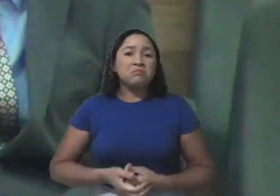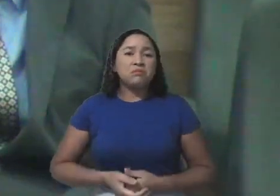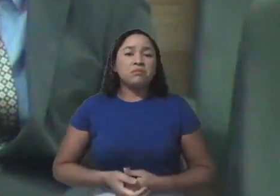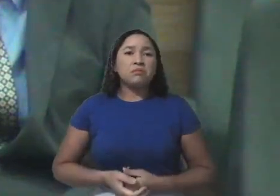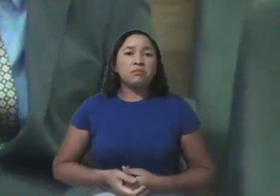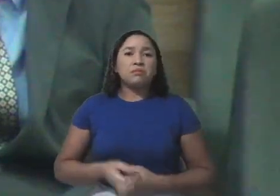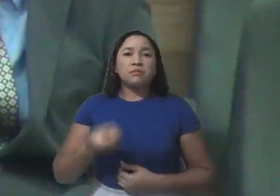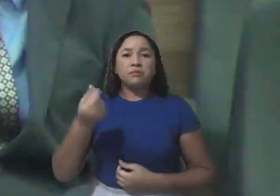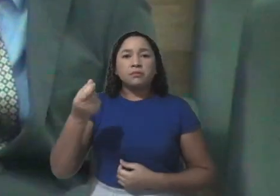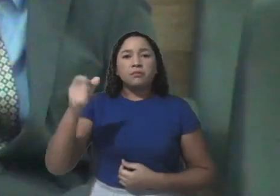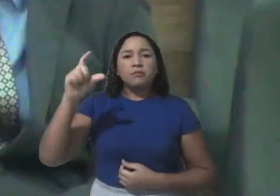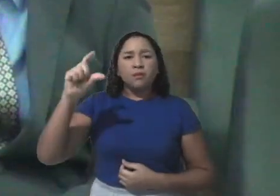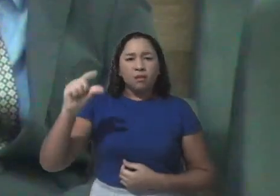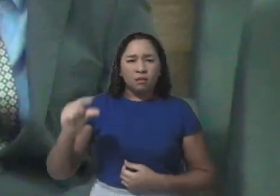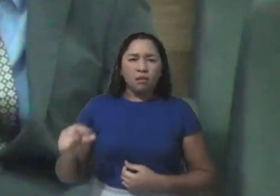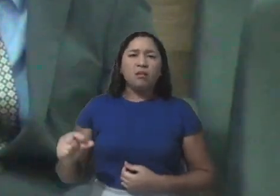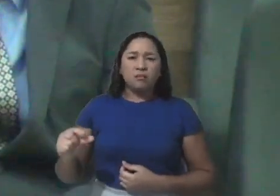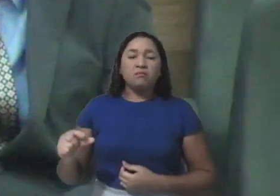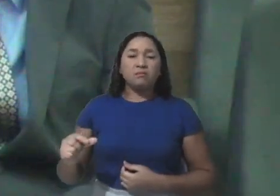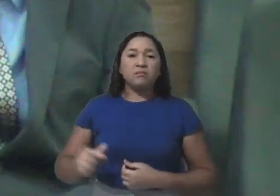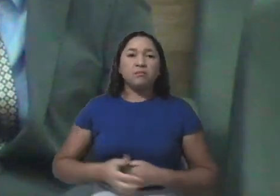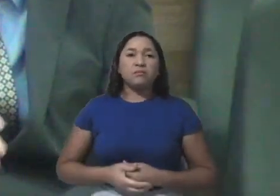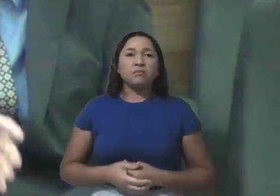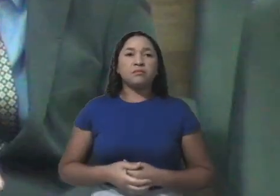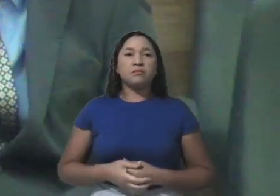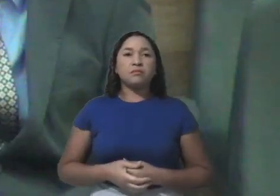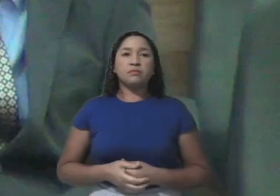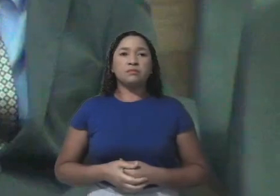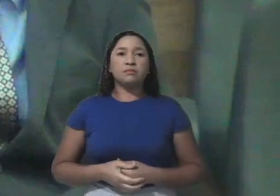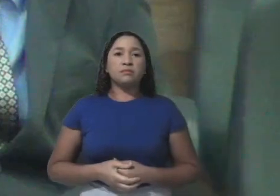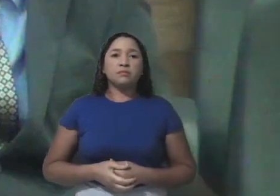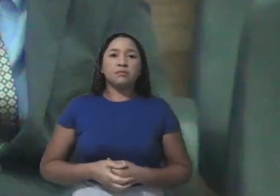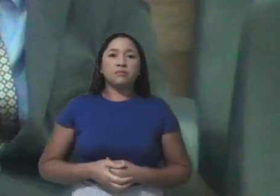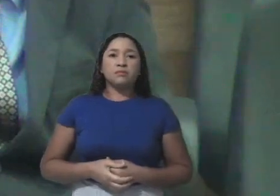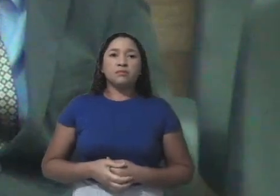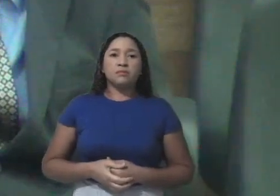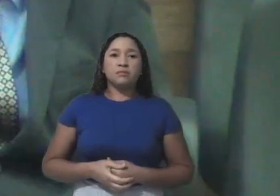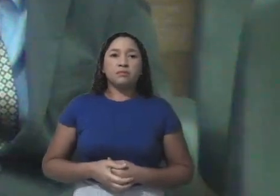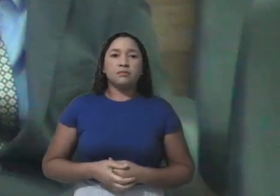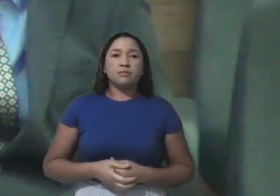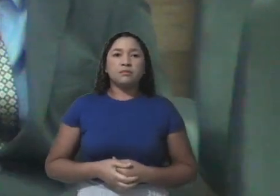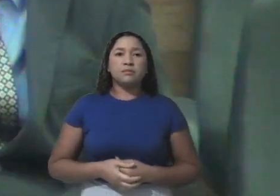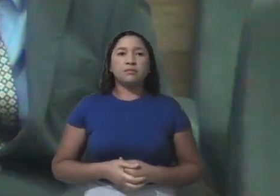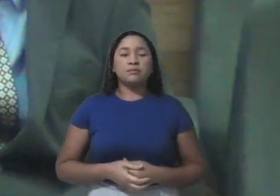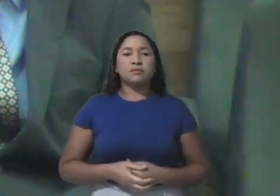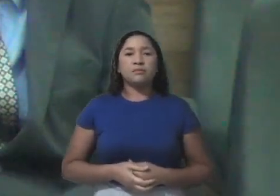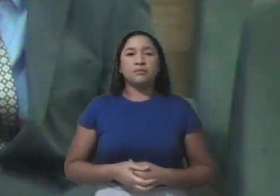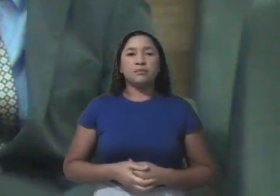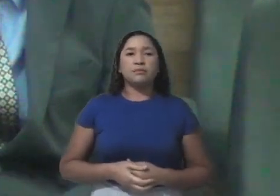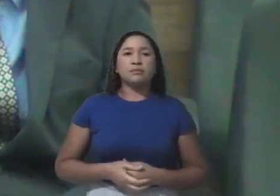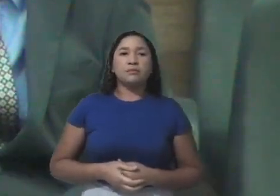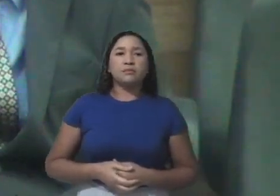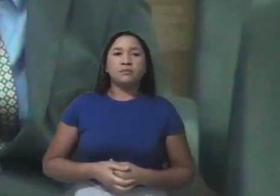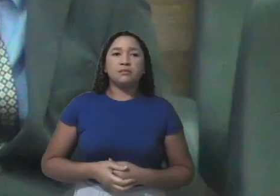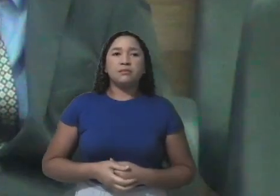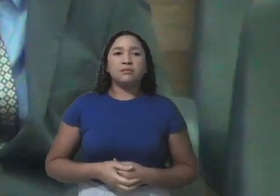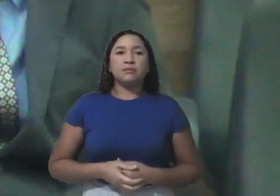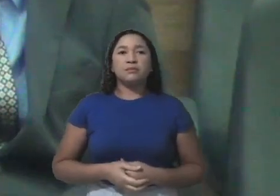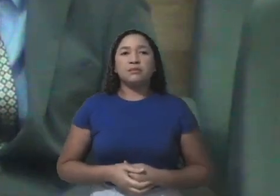de R$30. É 3 cachorro-quente, 3 domingos seguidos que você se abstém de comer o cachorro-quente, você compra o